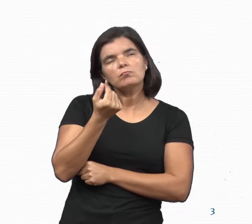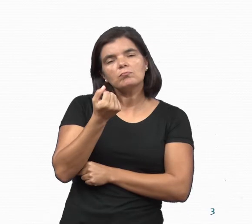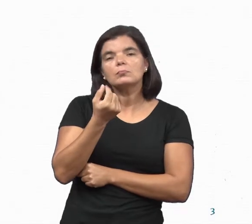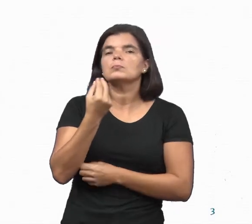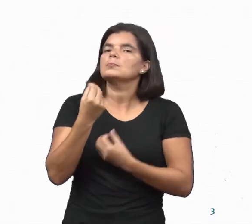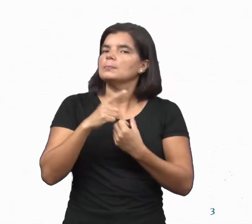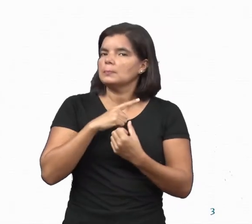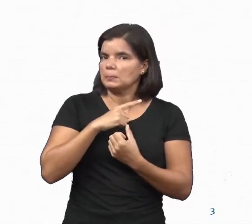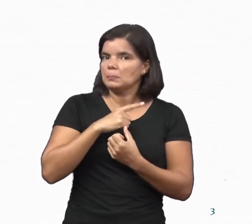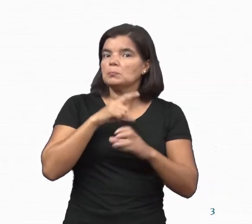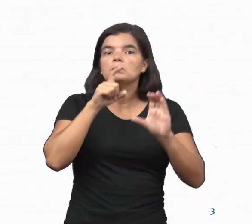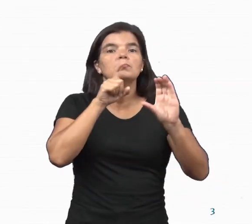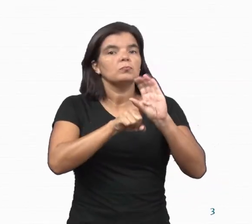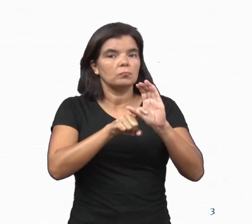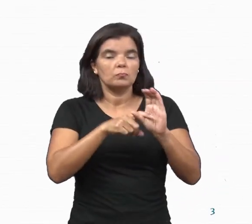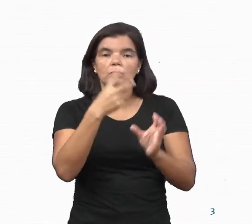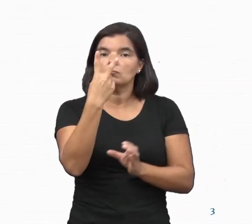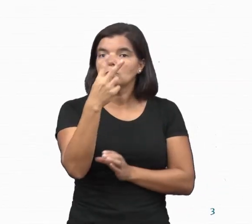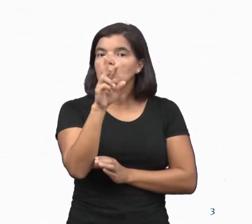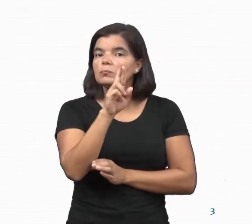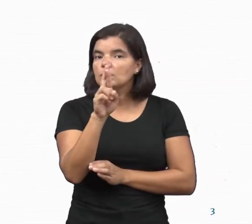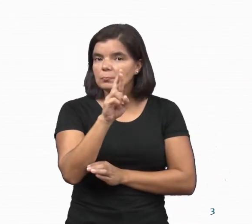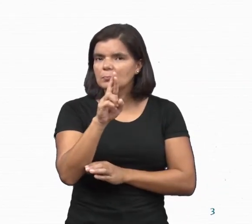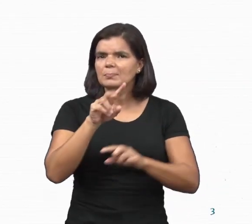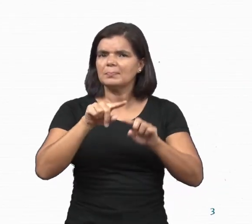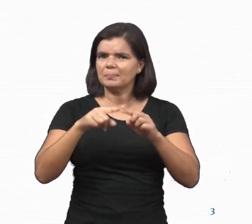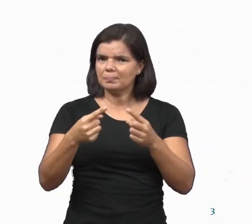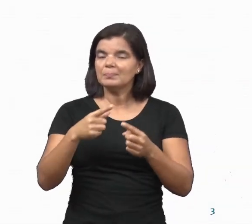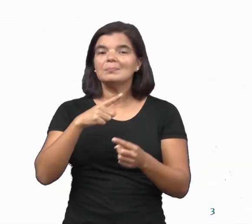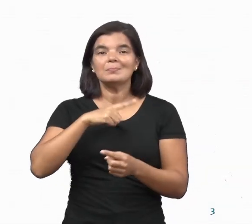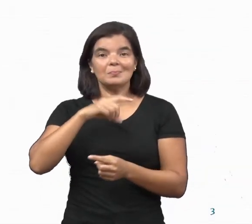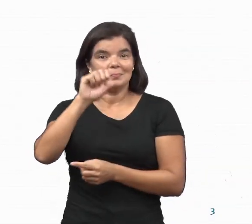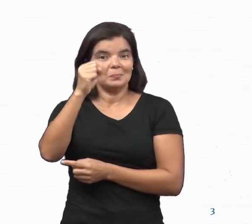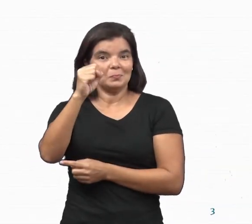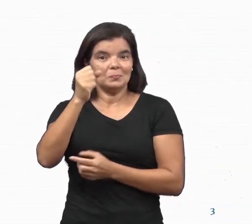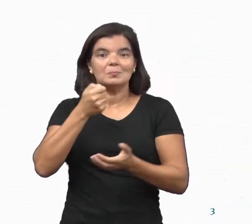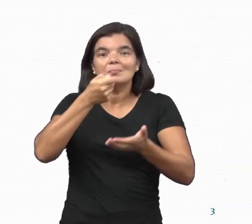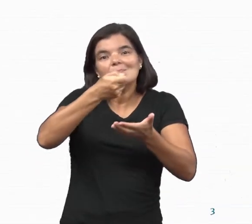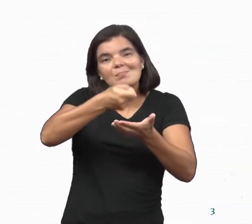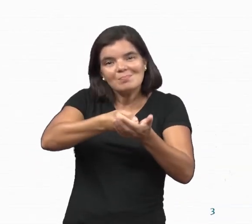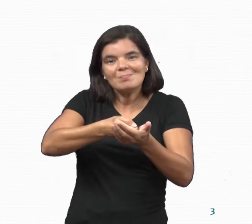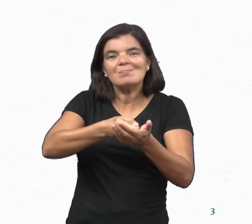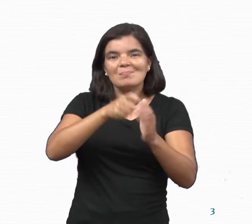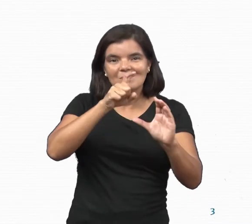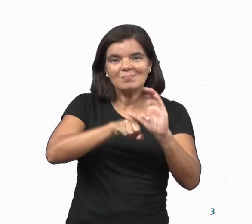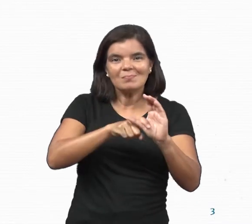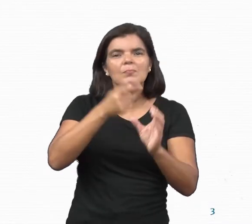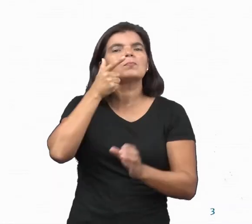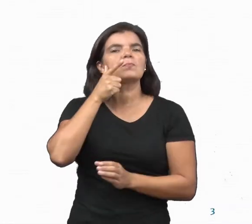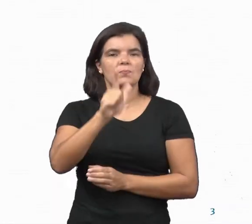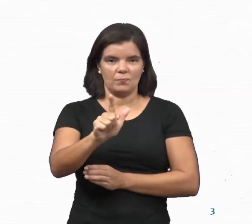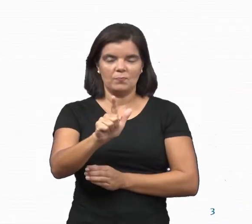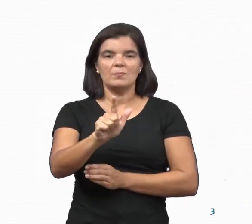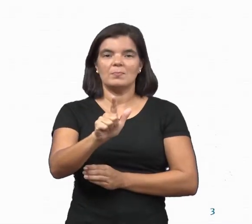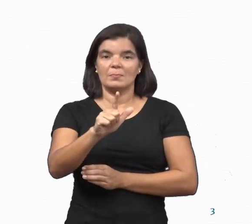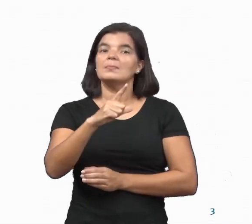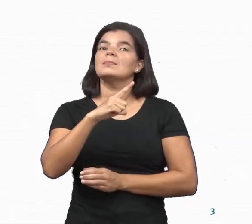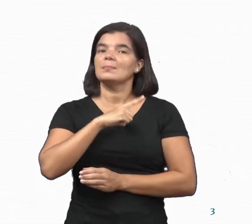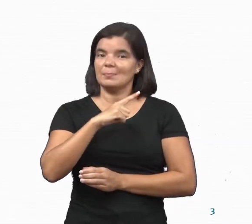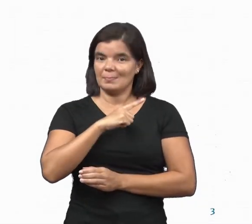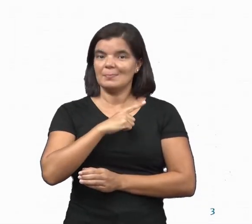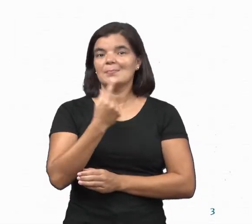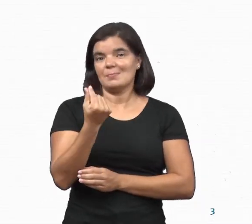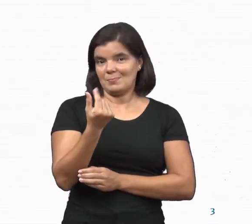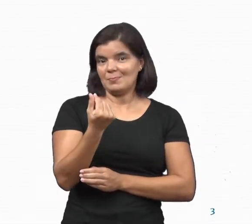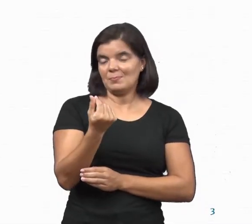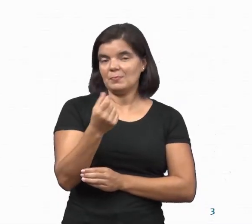tenho uma dívida de R$2, mas eu arrumei R$8 para ir pagar essa dívida. Eu vou conseguir pagá-la e ainda vai me sobrar um